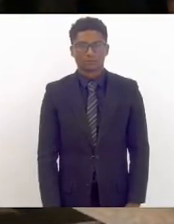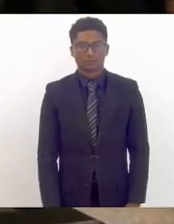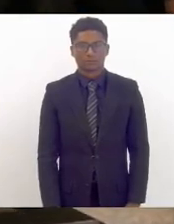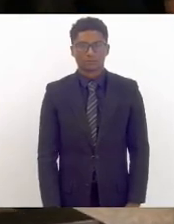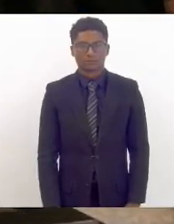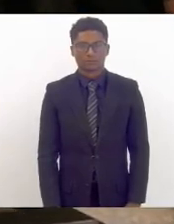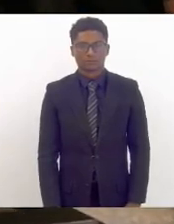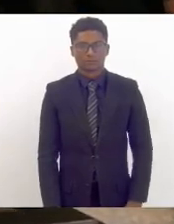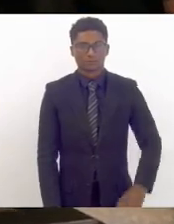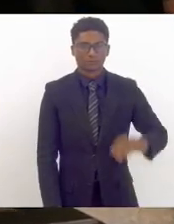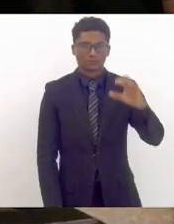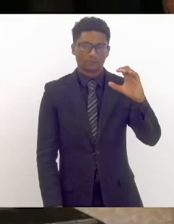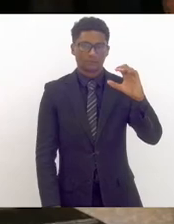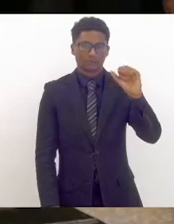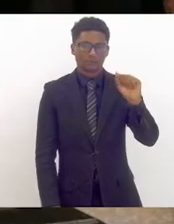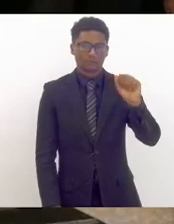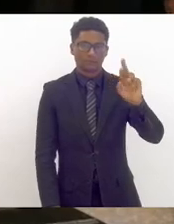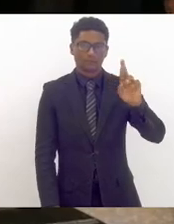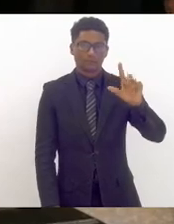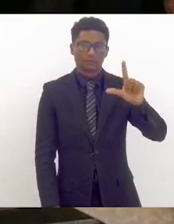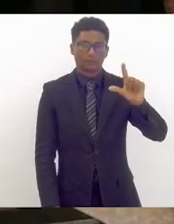Carla Machado.